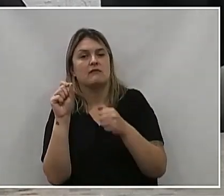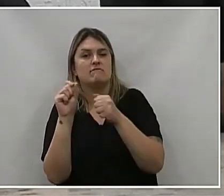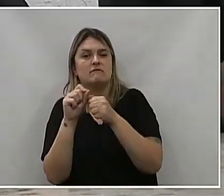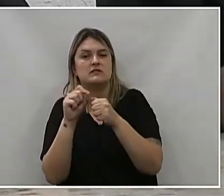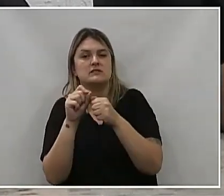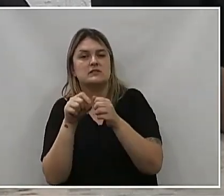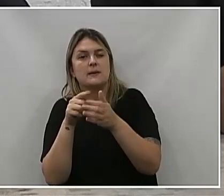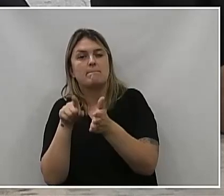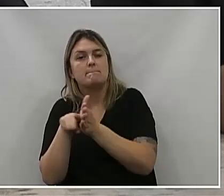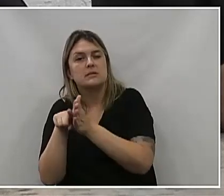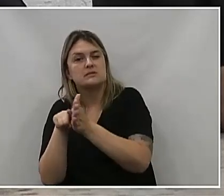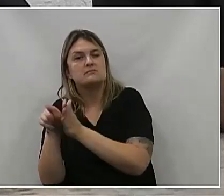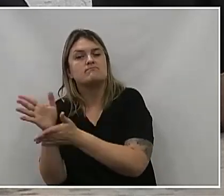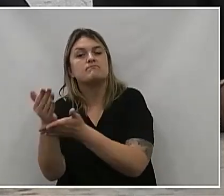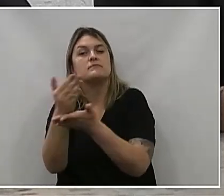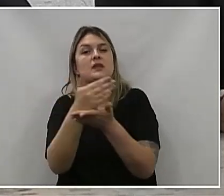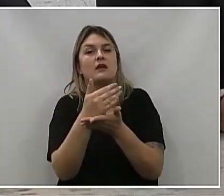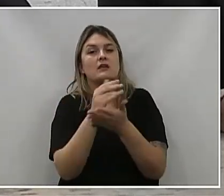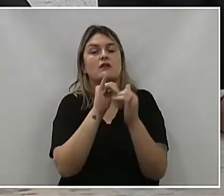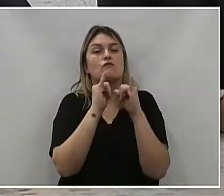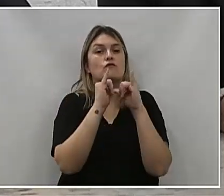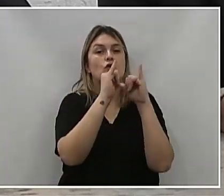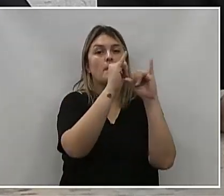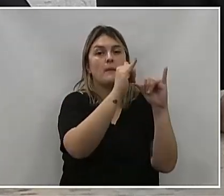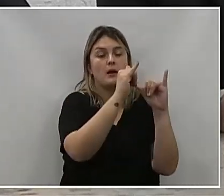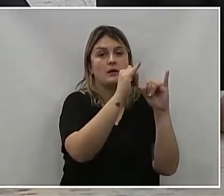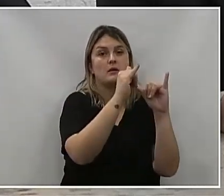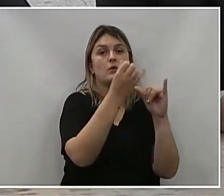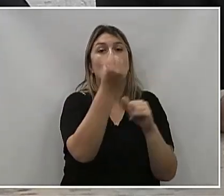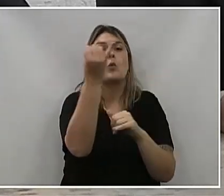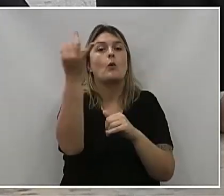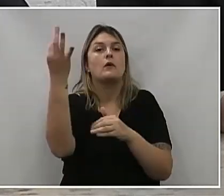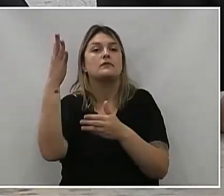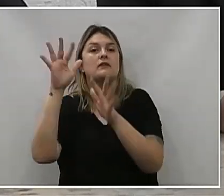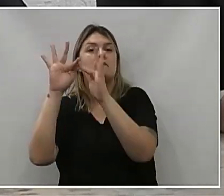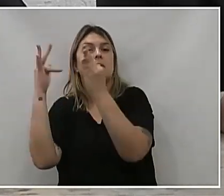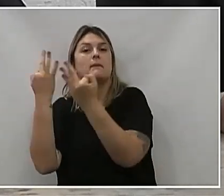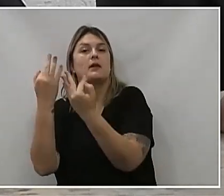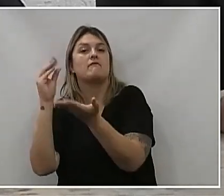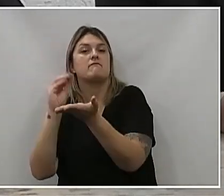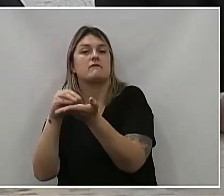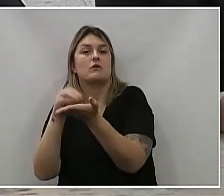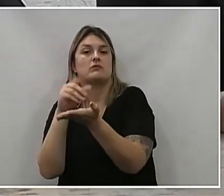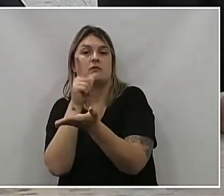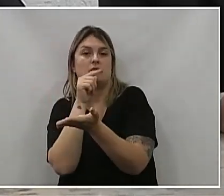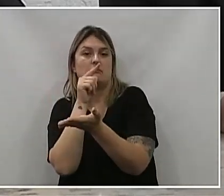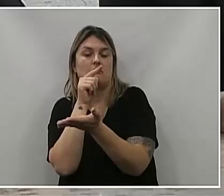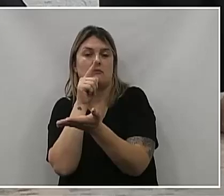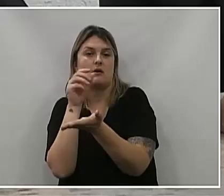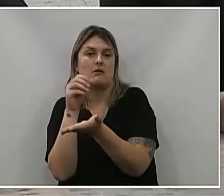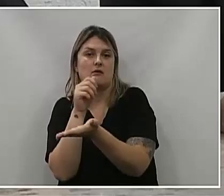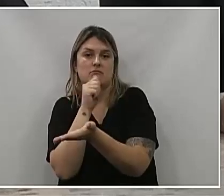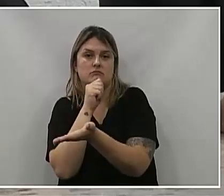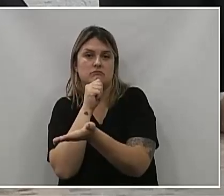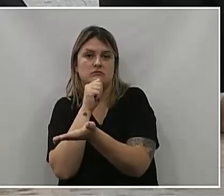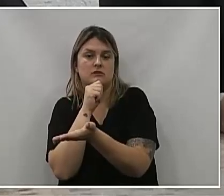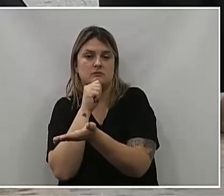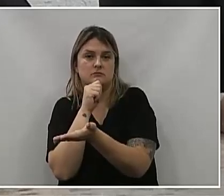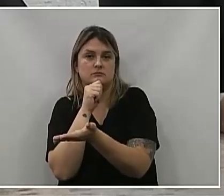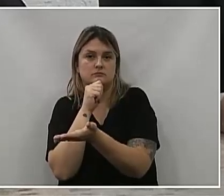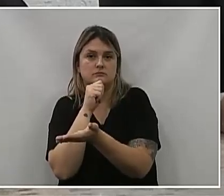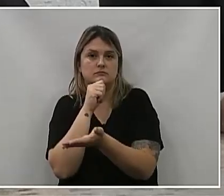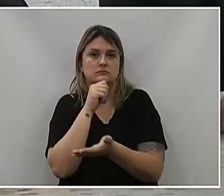esse levantamento e informar a secretaria competente do Estado para que possa aí sim, nessa última fase,